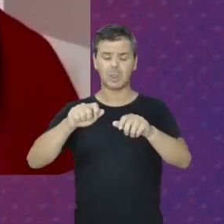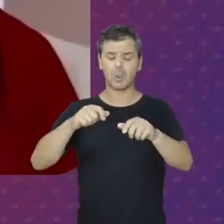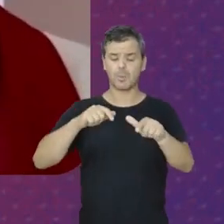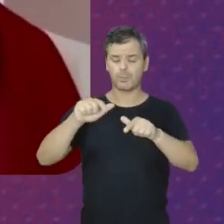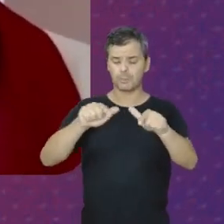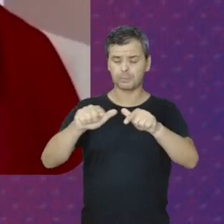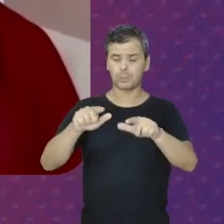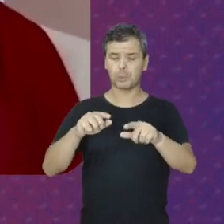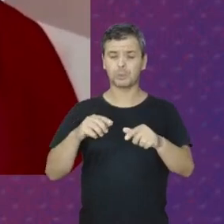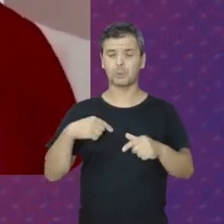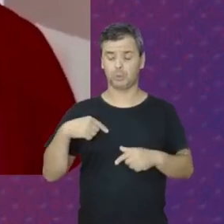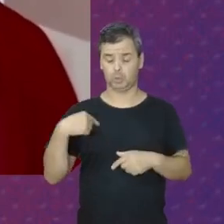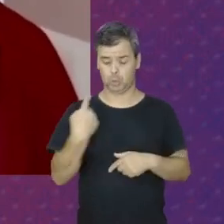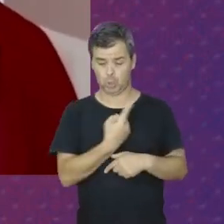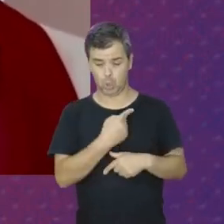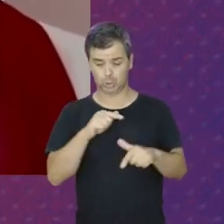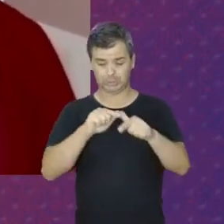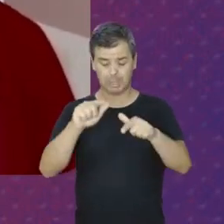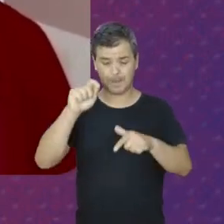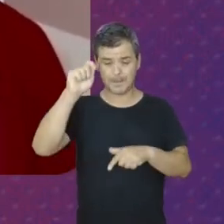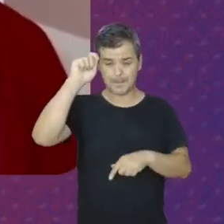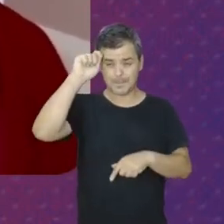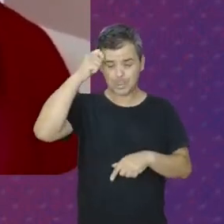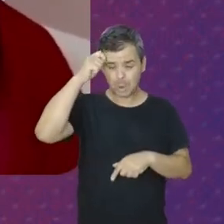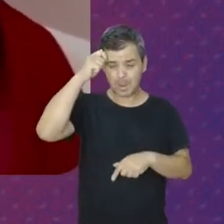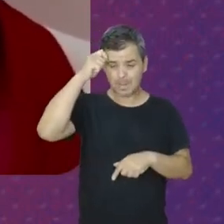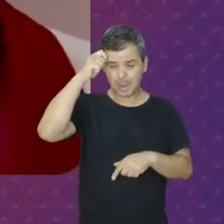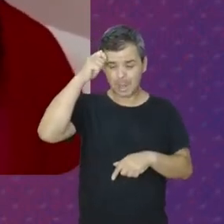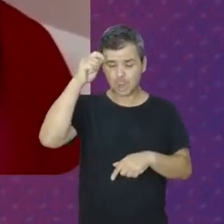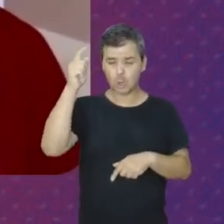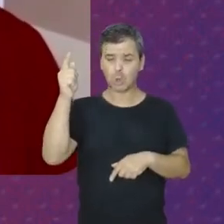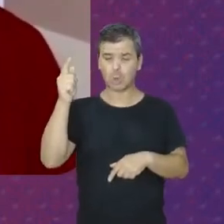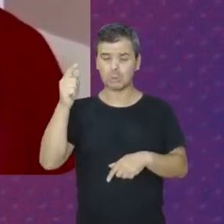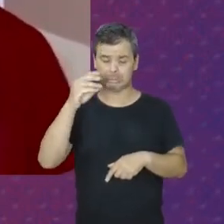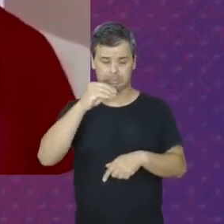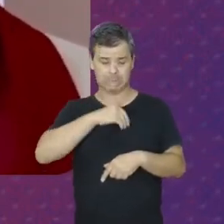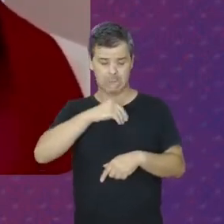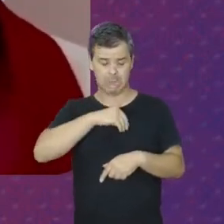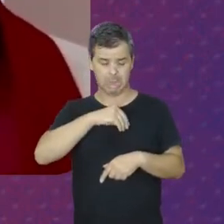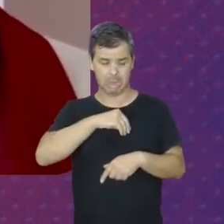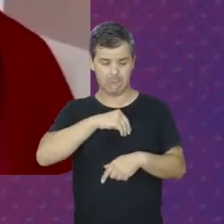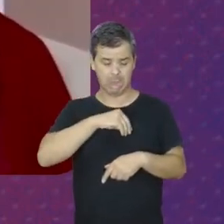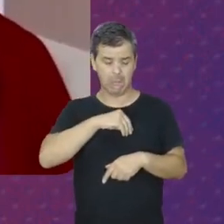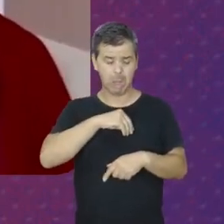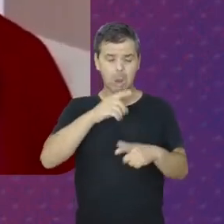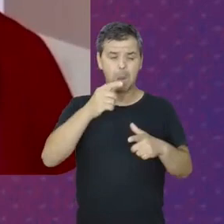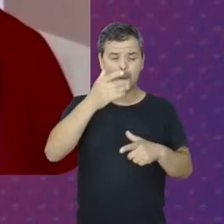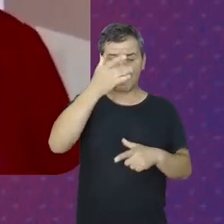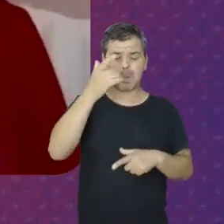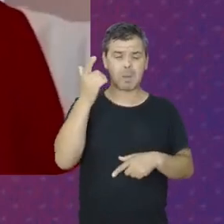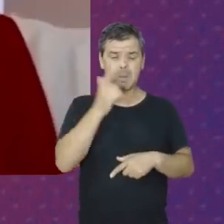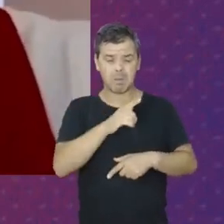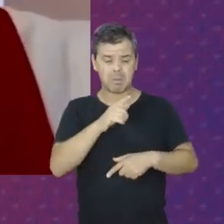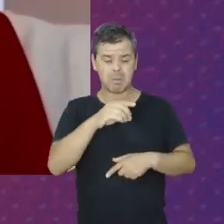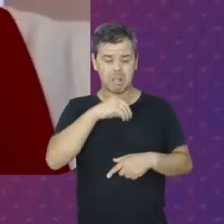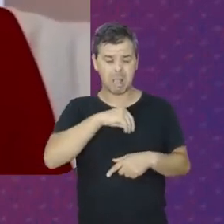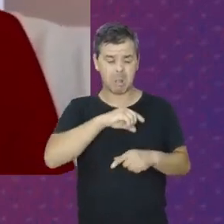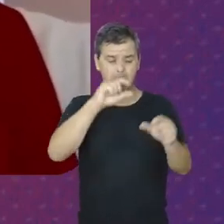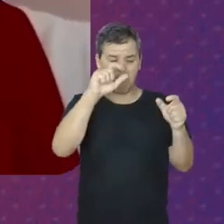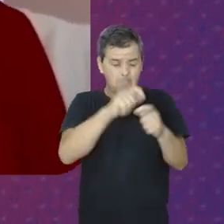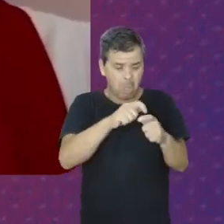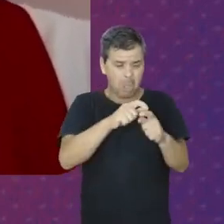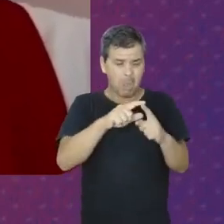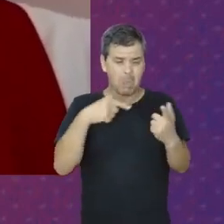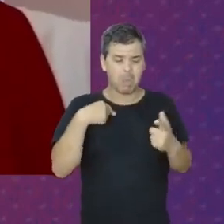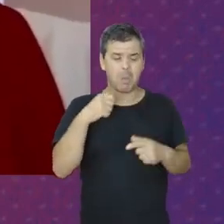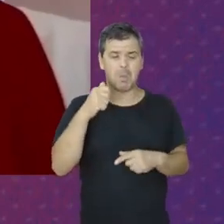no trabalho nós, negros, ganhamos menos que os trabalhadores brancos. Nós, mulheres, ganhamos